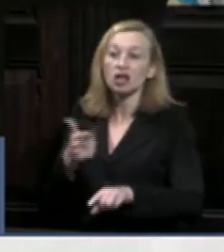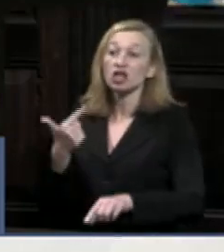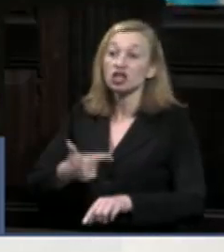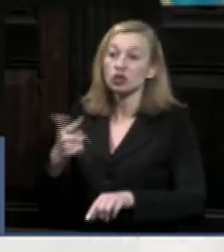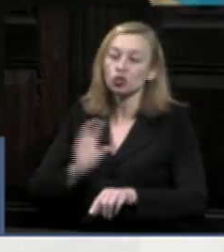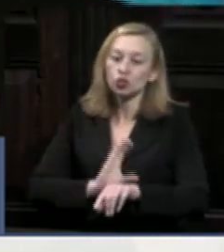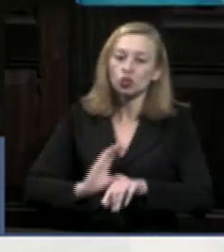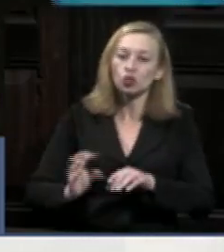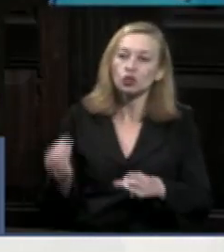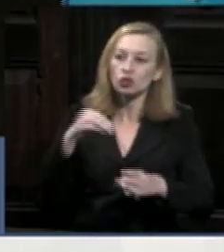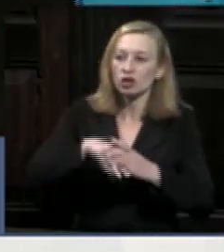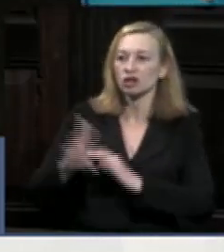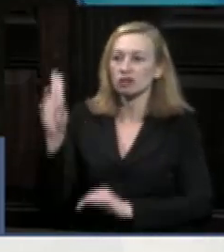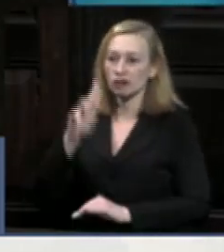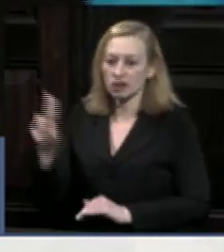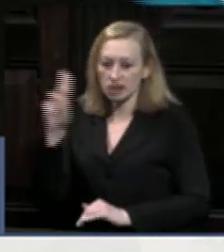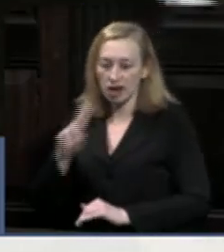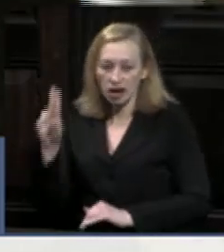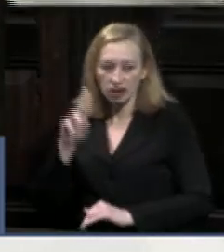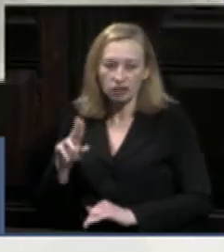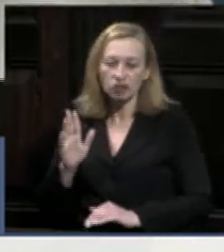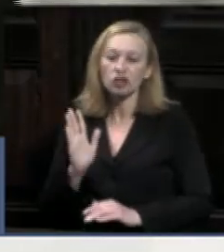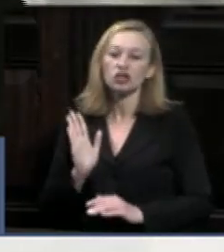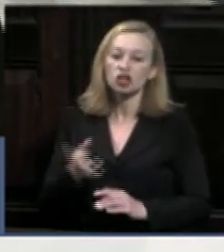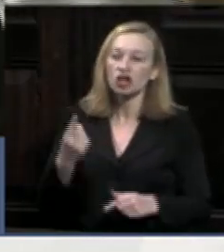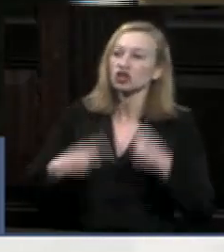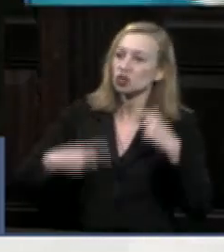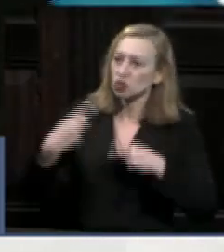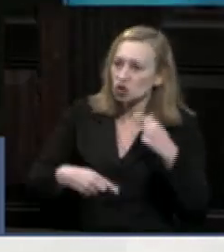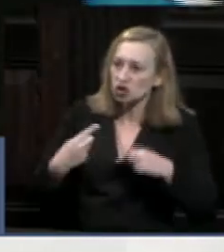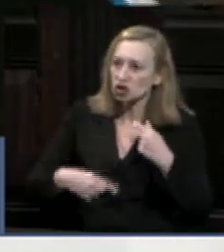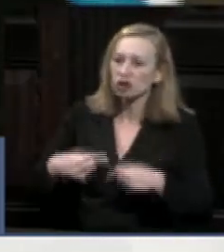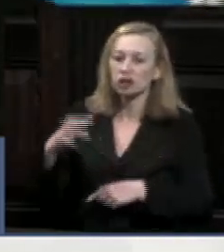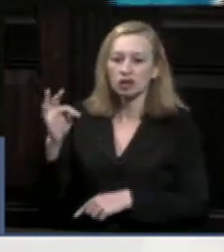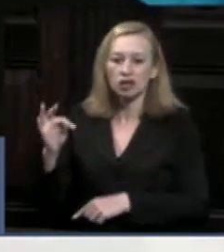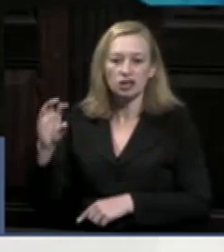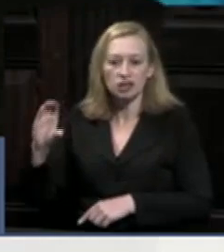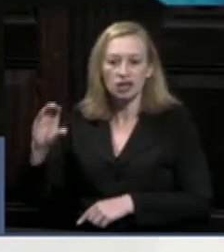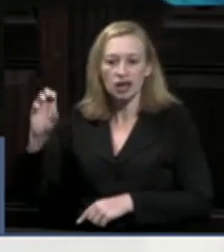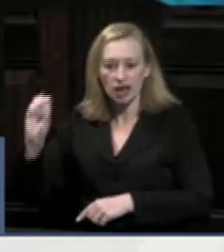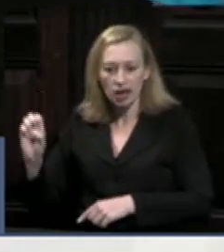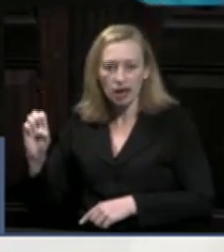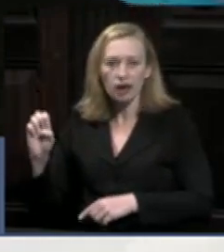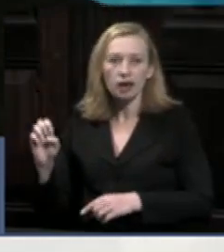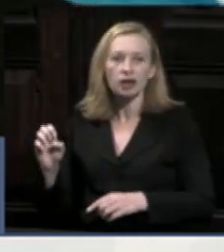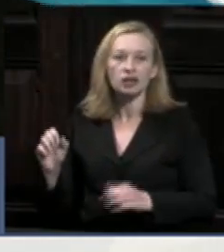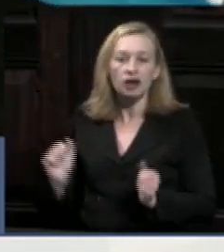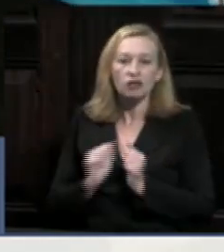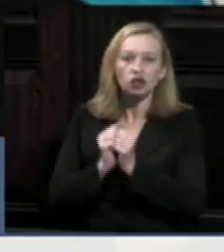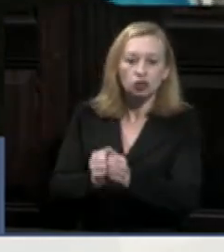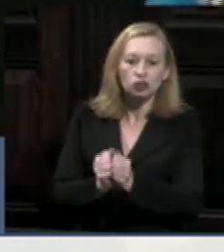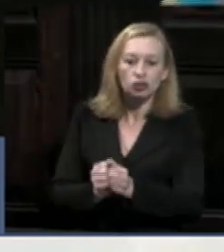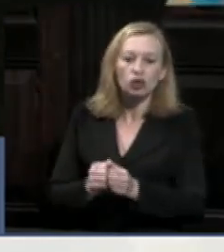da discussão o dc a participou hoje num acordo antes participaram eu vou concluir presidente então